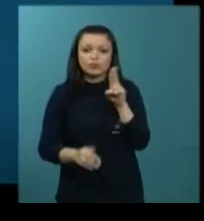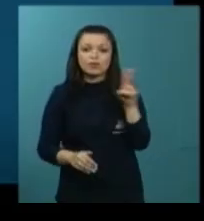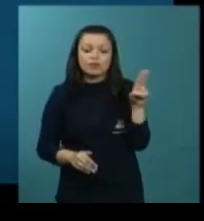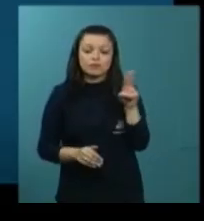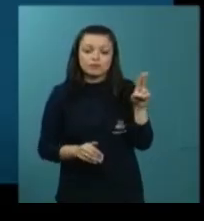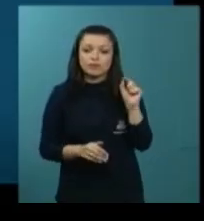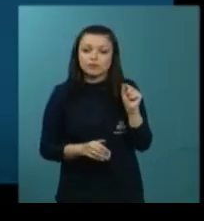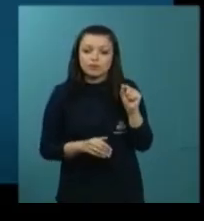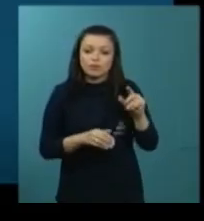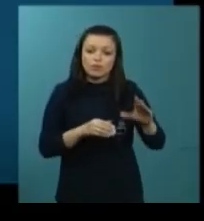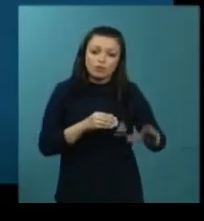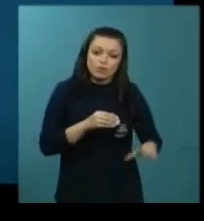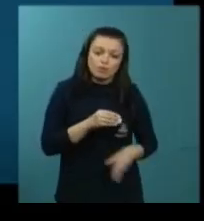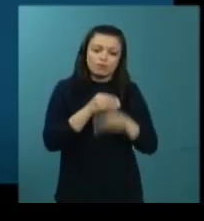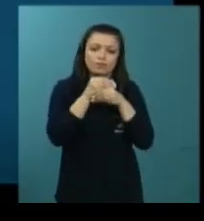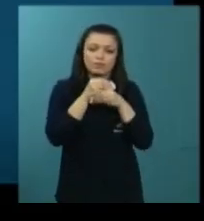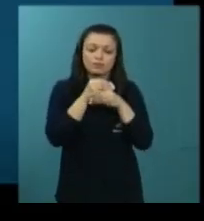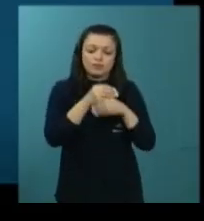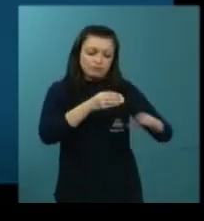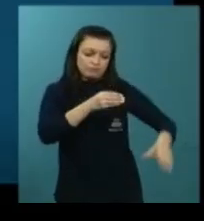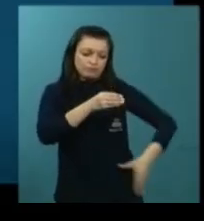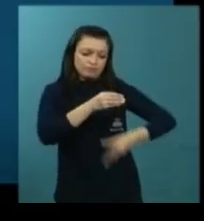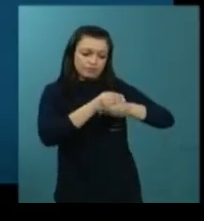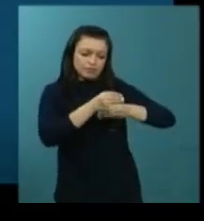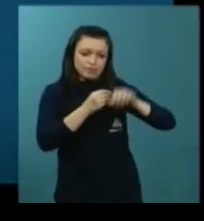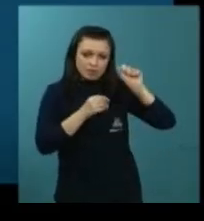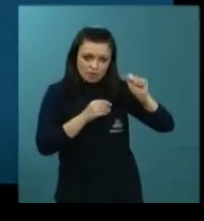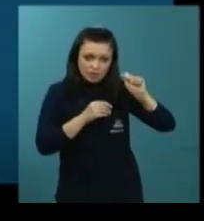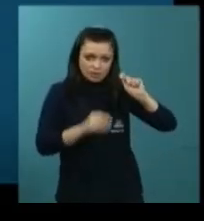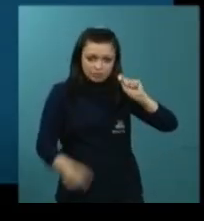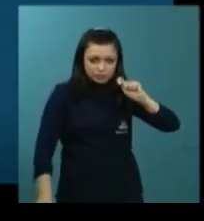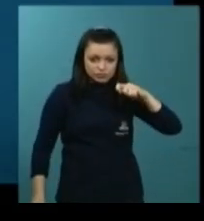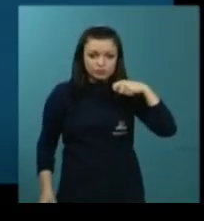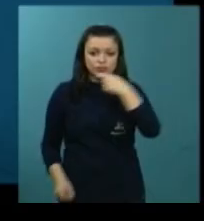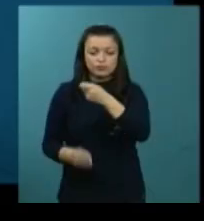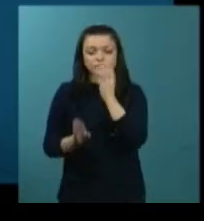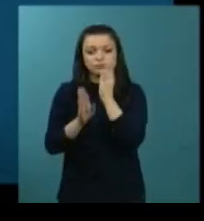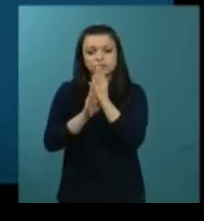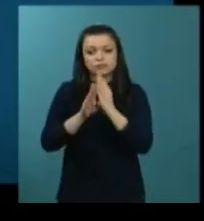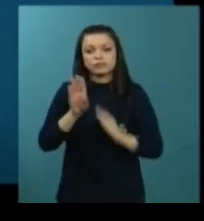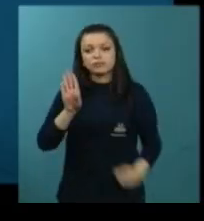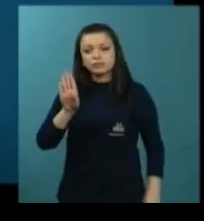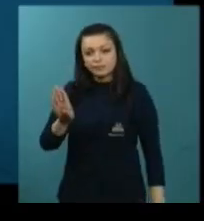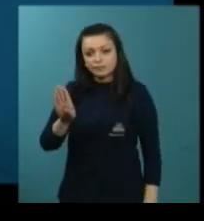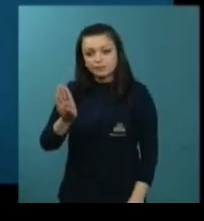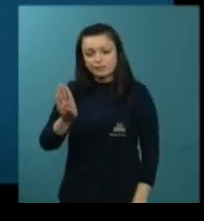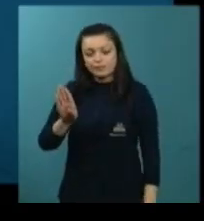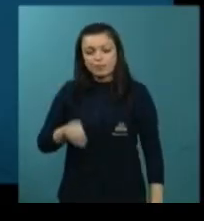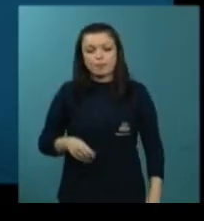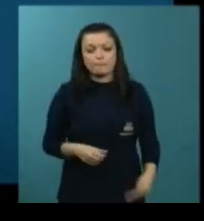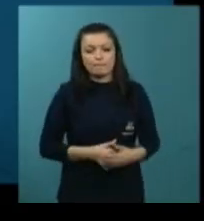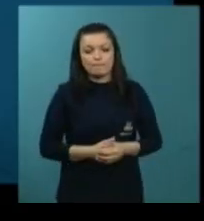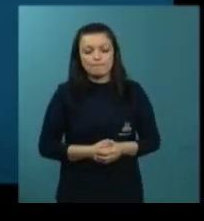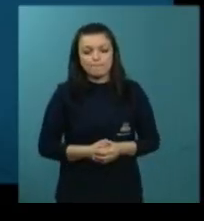receberá o nome de complementar de A em relação ao